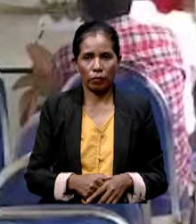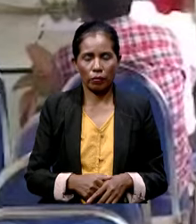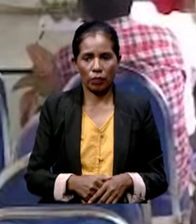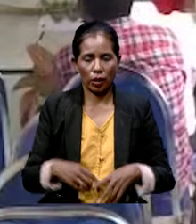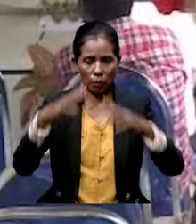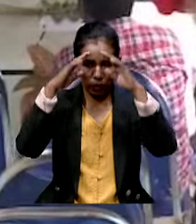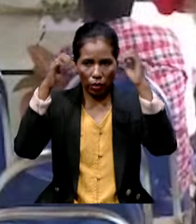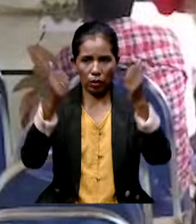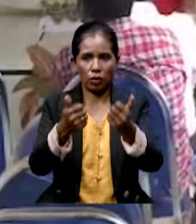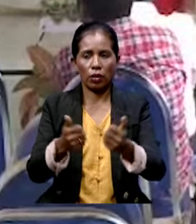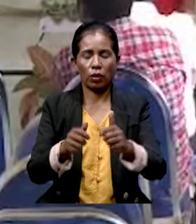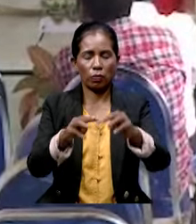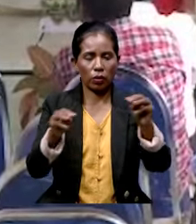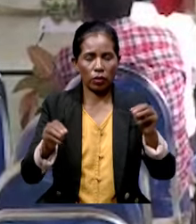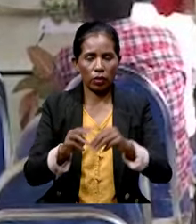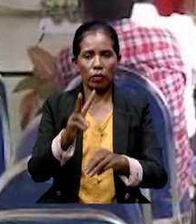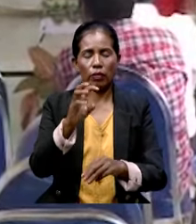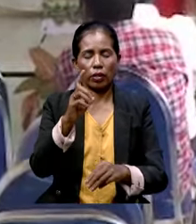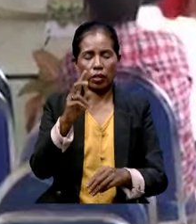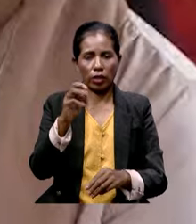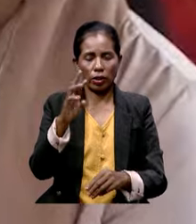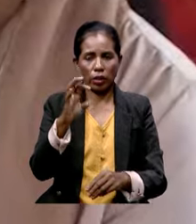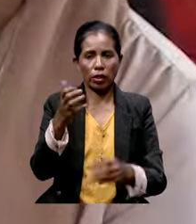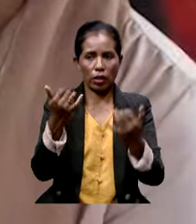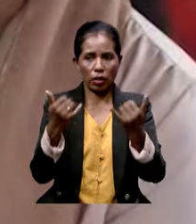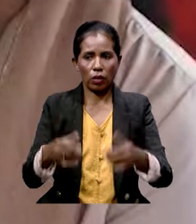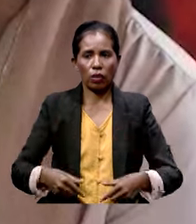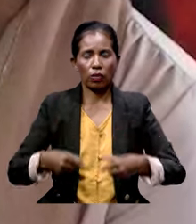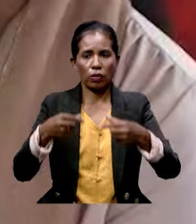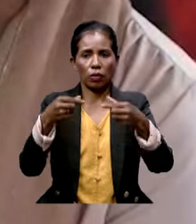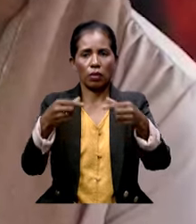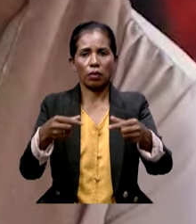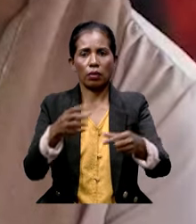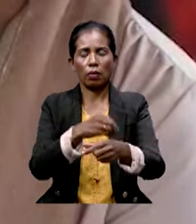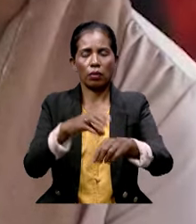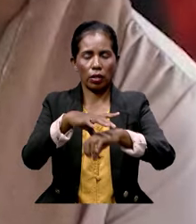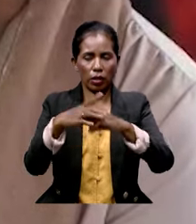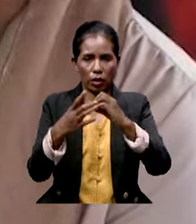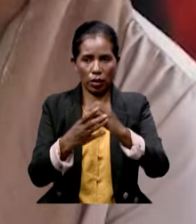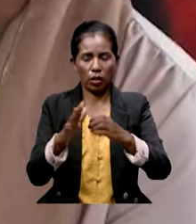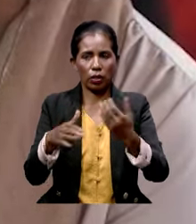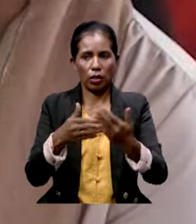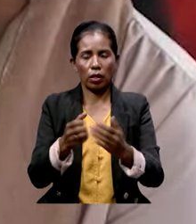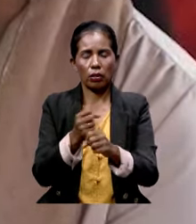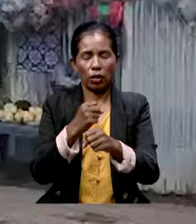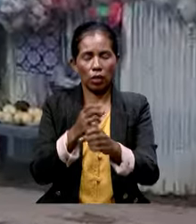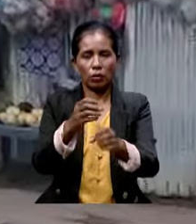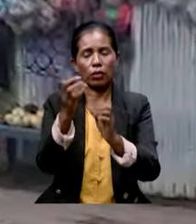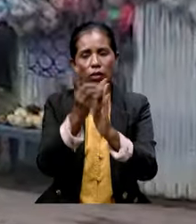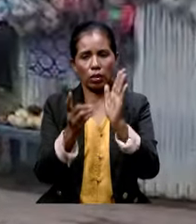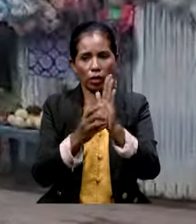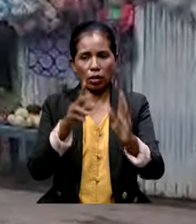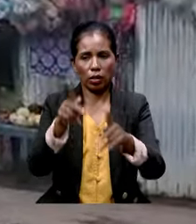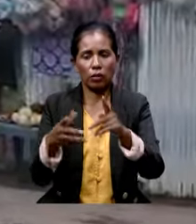Presidente do município Bocau, Veneranda Lemos Ateten, dada unê, foi na orientação bater as propriedades, atuar a notificação da comunidade Sira